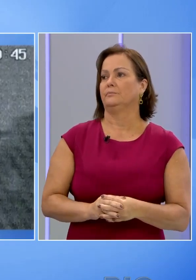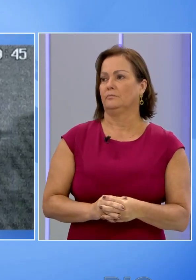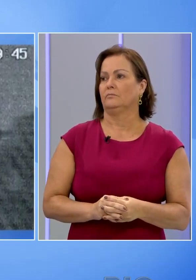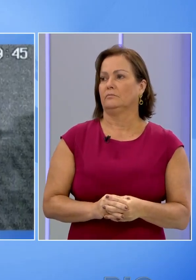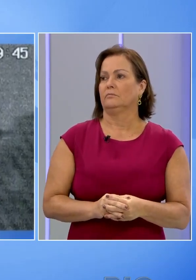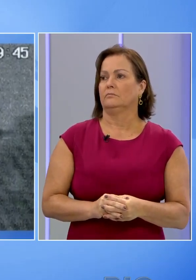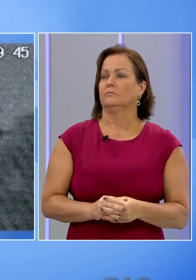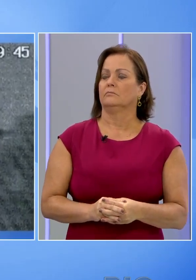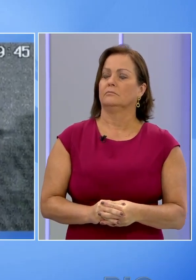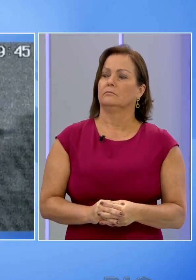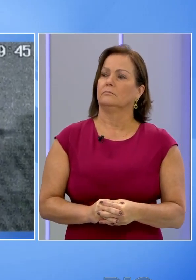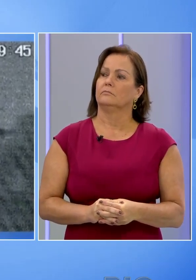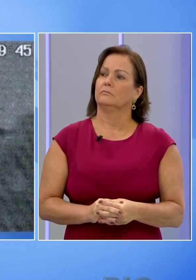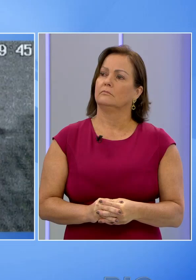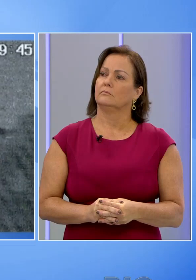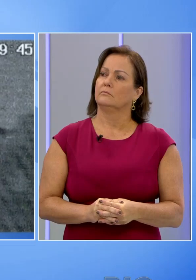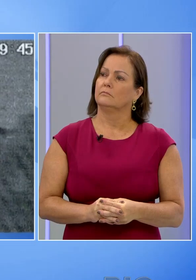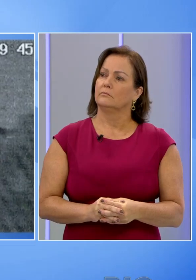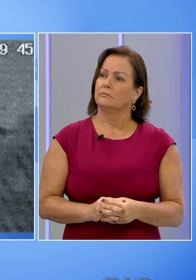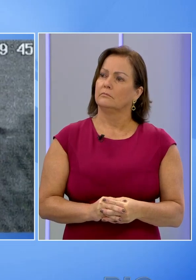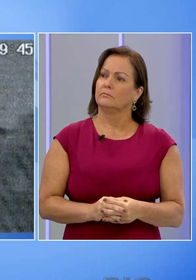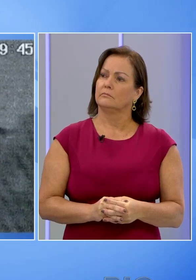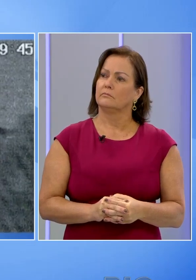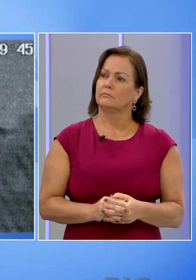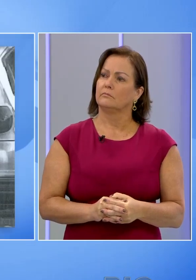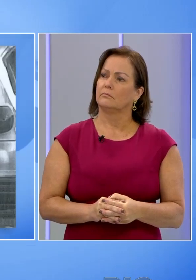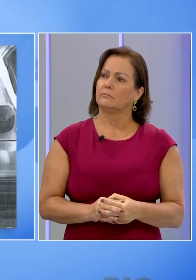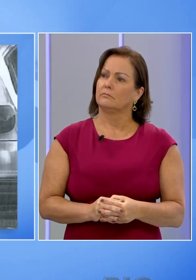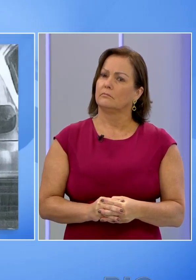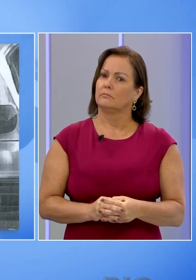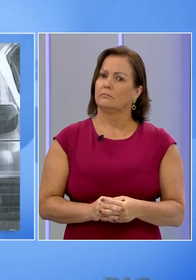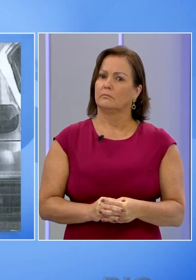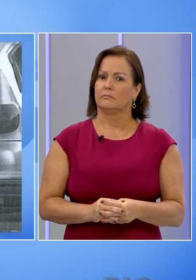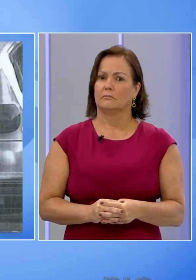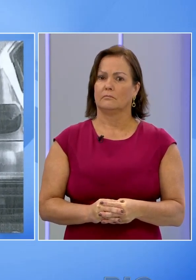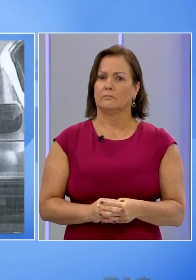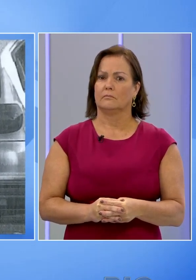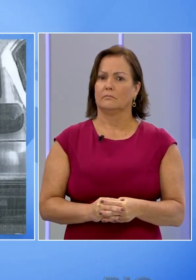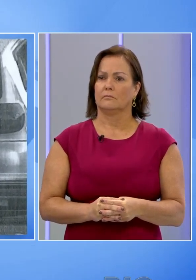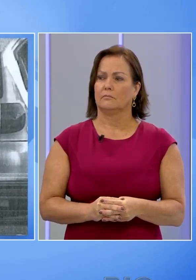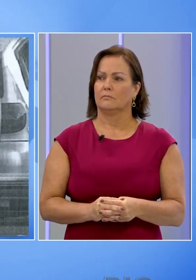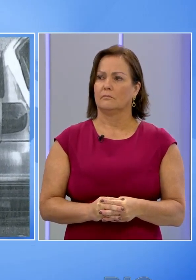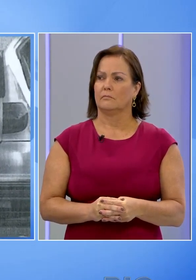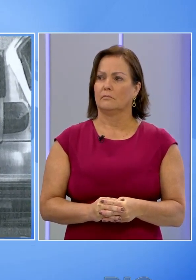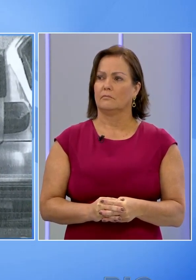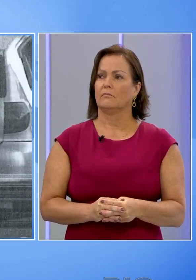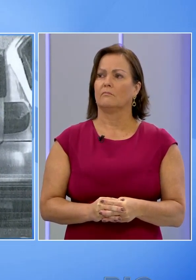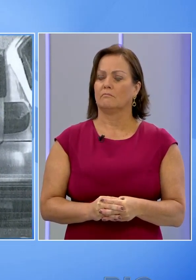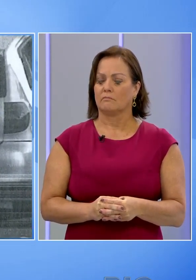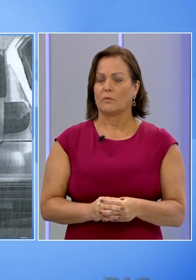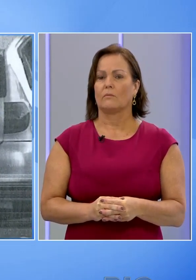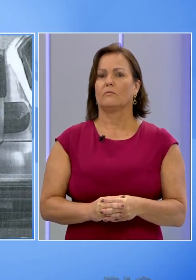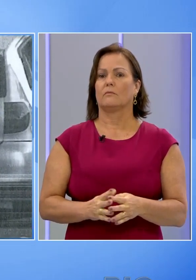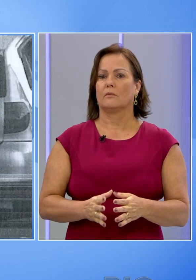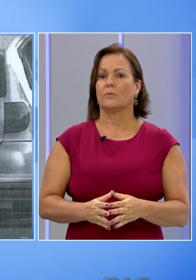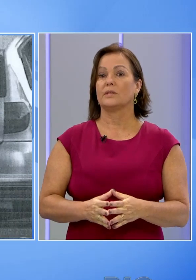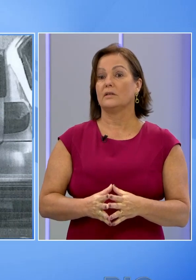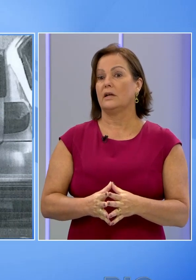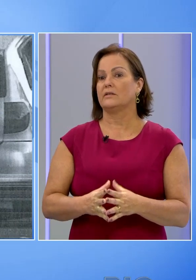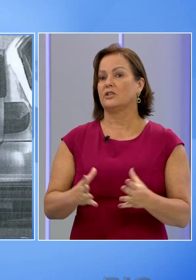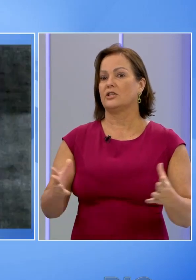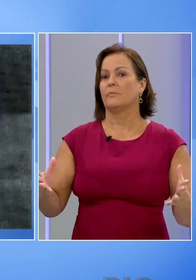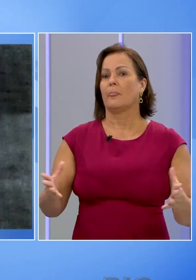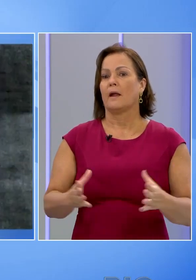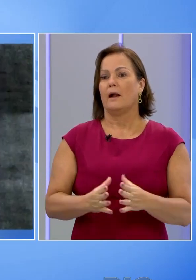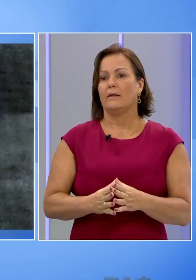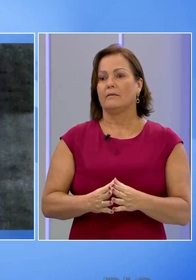uma resposta necessária que, de certa forma, alivia um pouco essa angústia, esse sofrimento dessa família. Pode ter certeza disso, né, doutora? Com